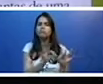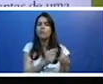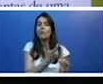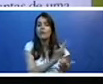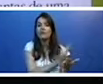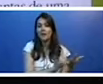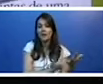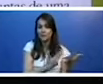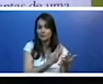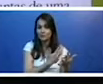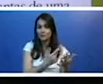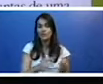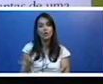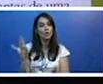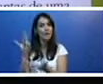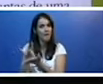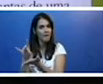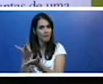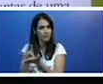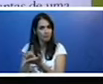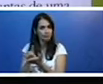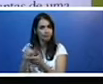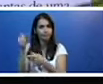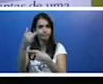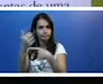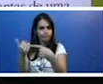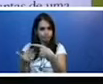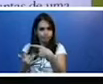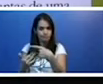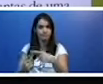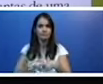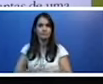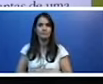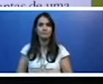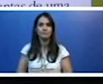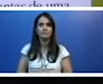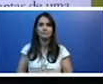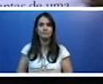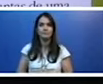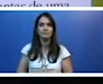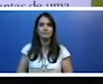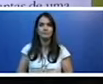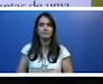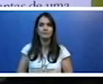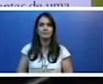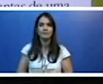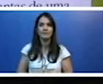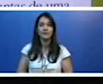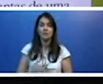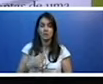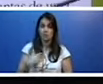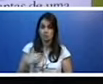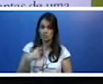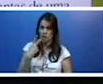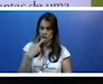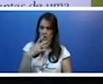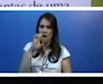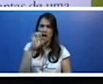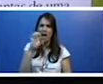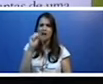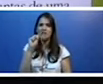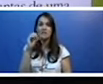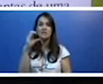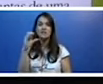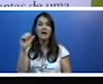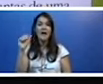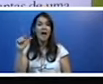redução que reduziu o objeto real 20 vezes, dizemos que a escala utilizada foi 1